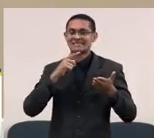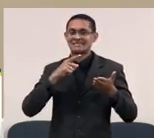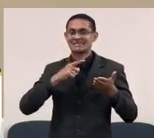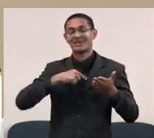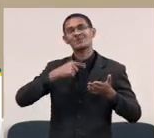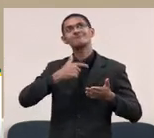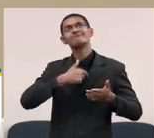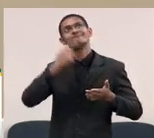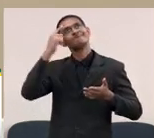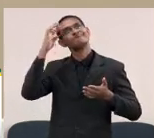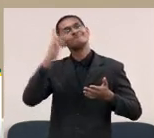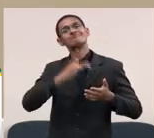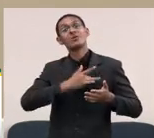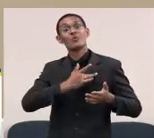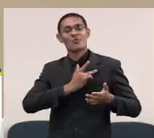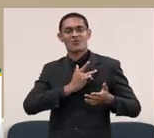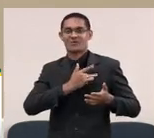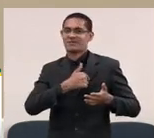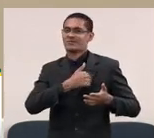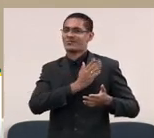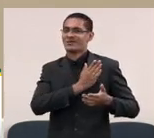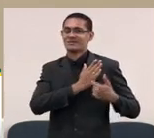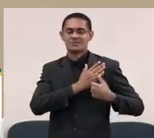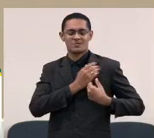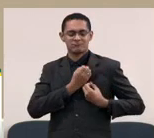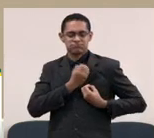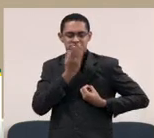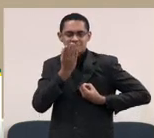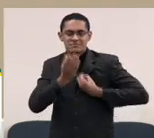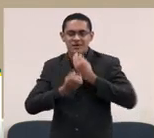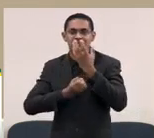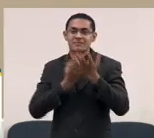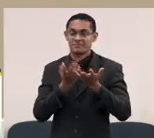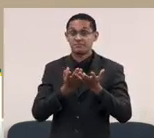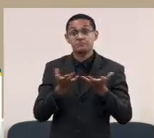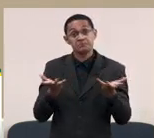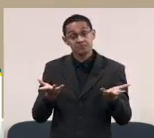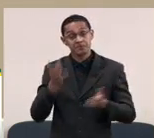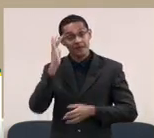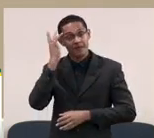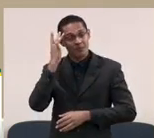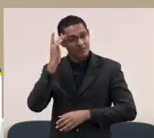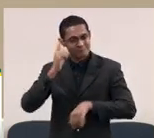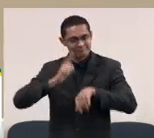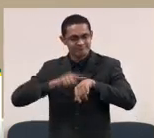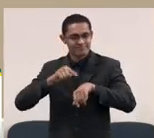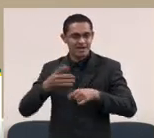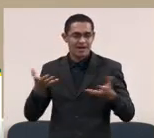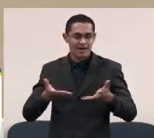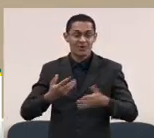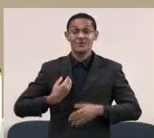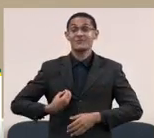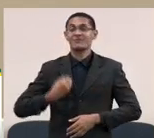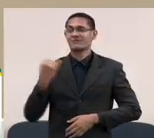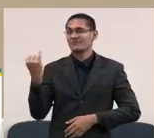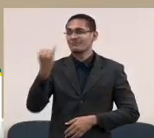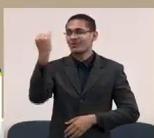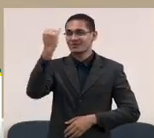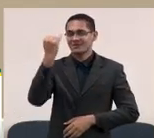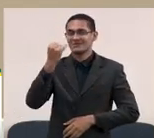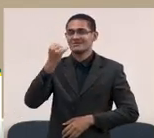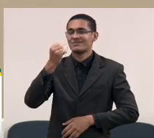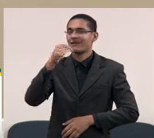com o coração. Então, eu acho que vivemos num momento muito importante dentro do cenário